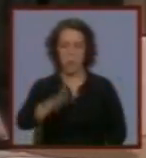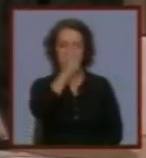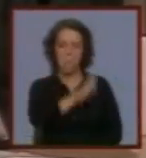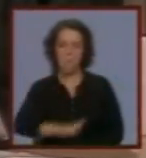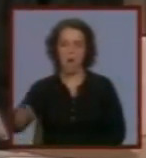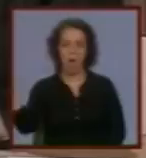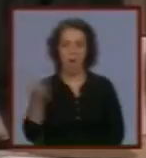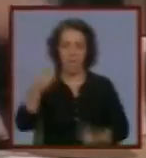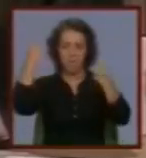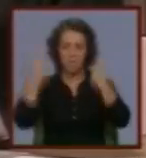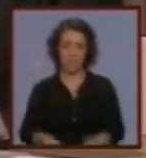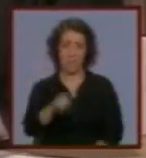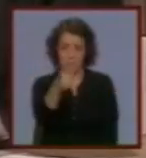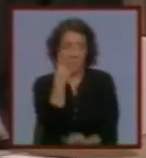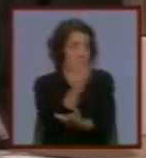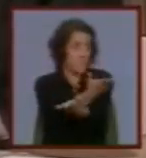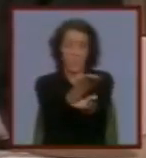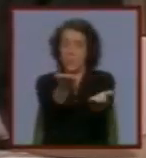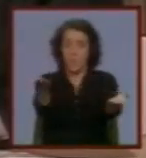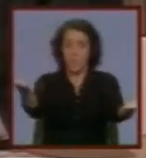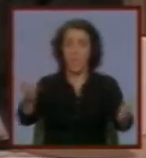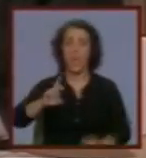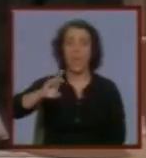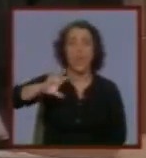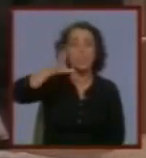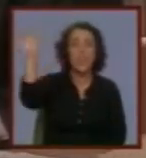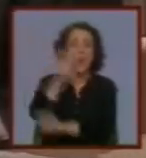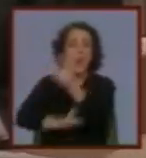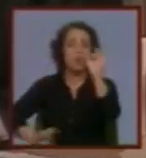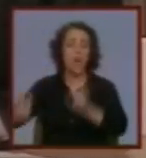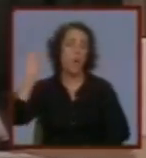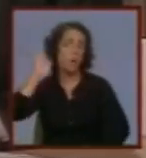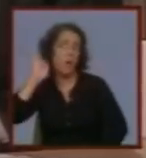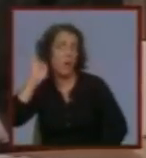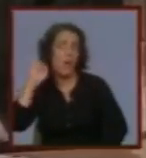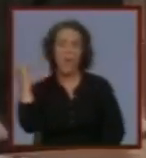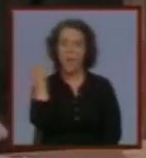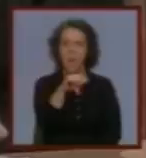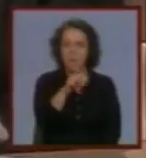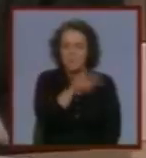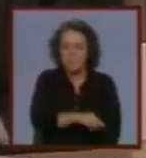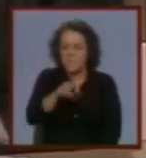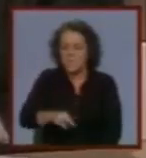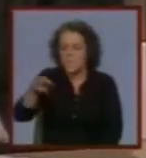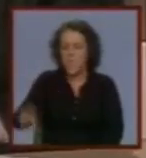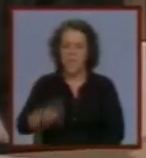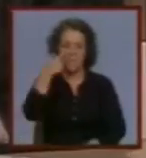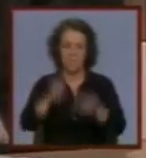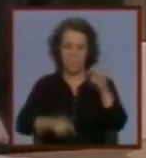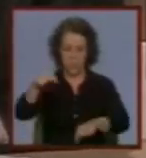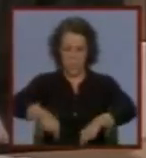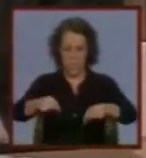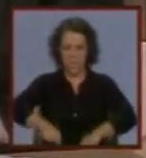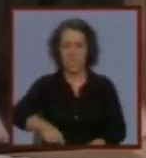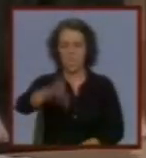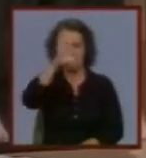exercício a pasta ver a maior parte das regiões europeias há milhares e milhares de pessoas que participam no dia a dia desta região